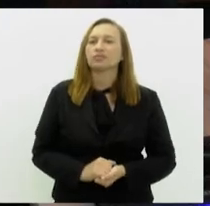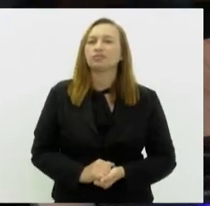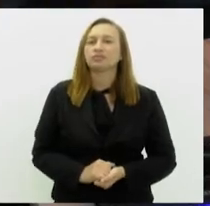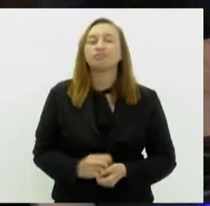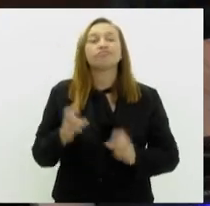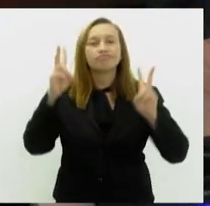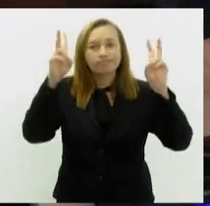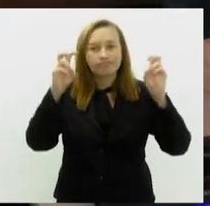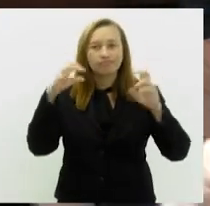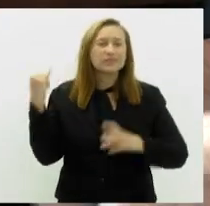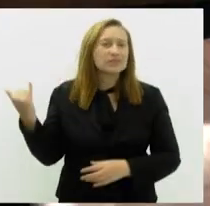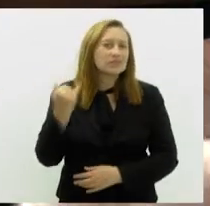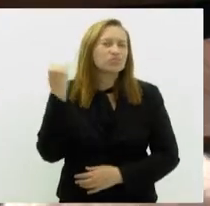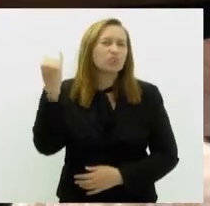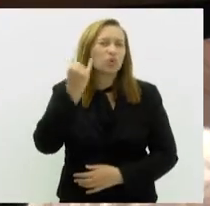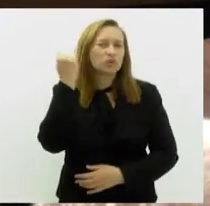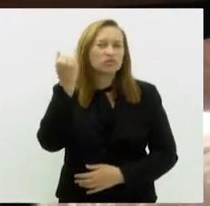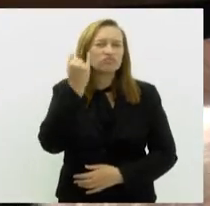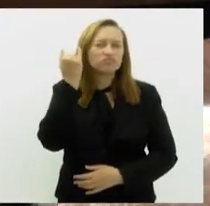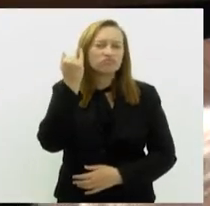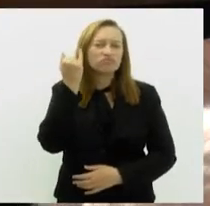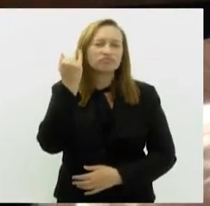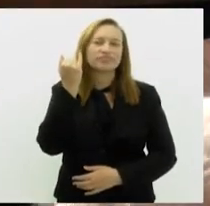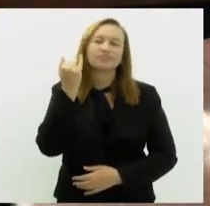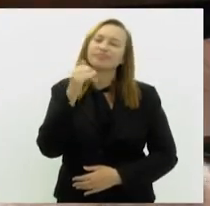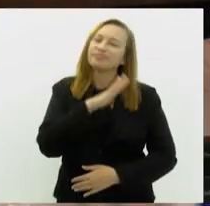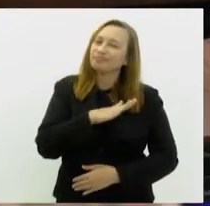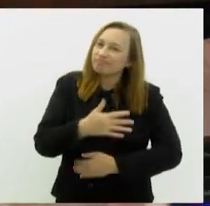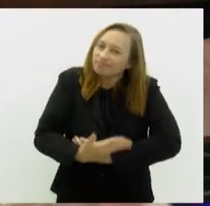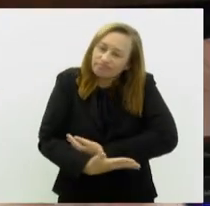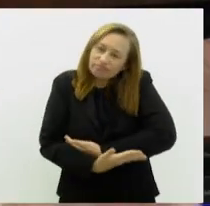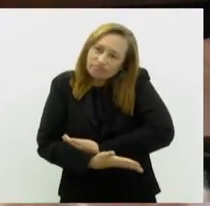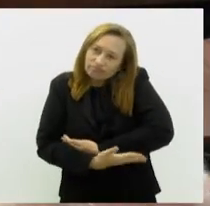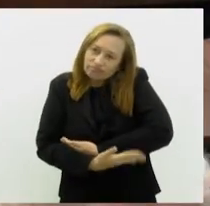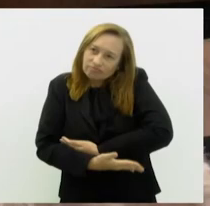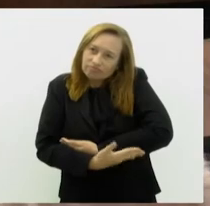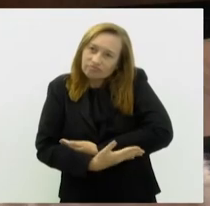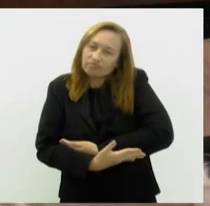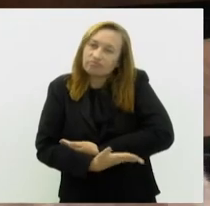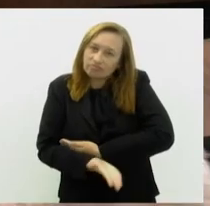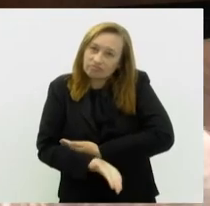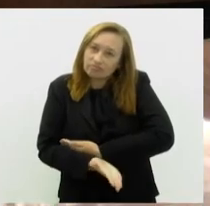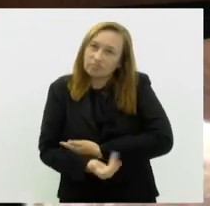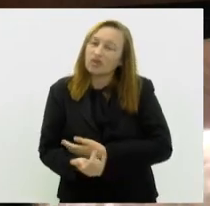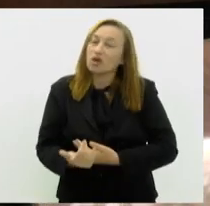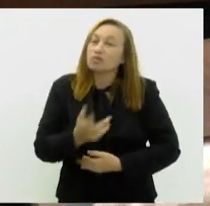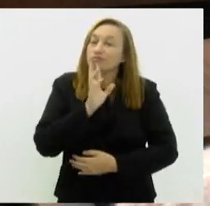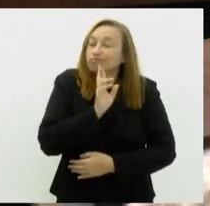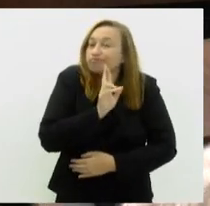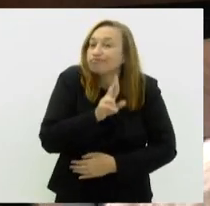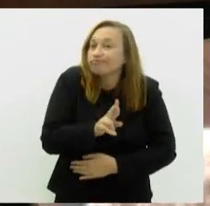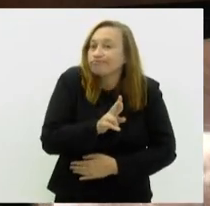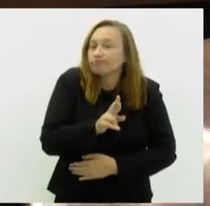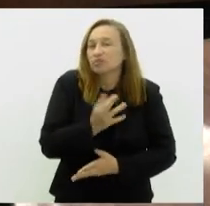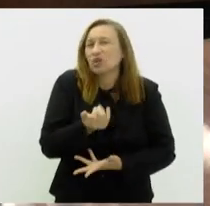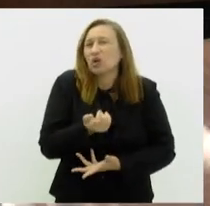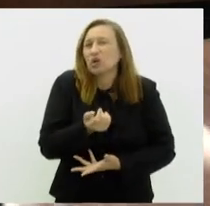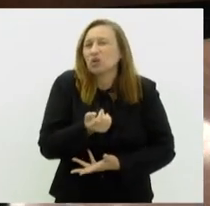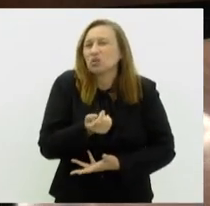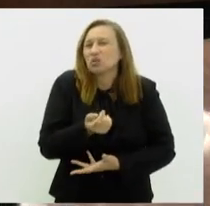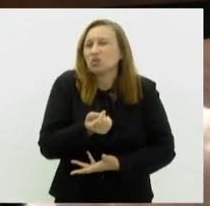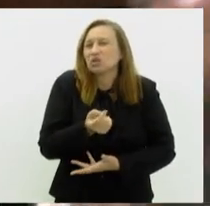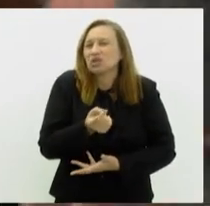questão importante para as crianças, que é um diagnóstico prematuro